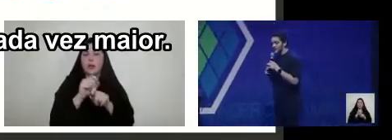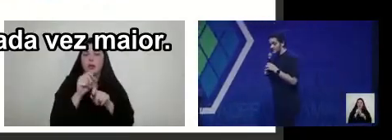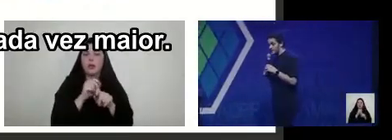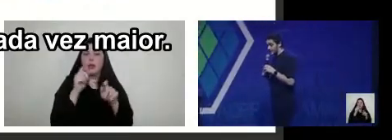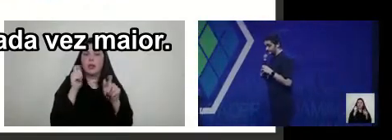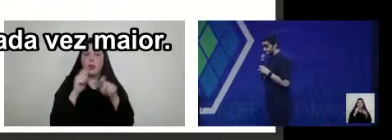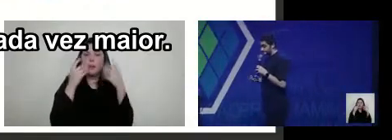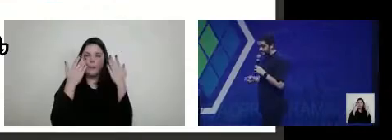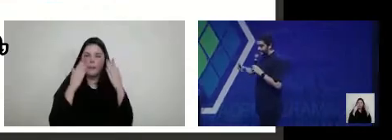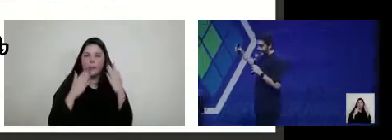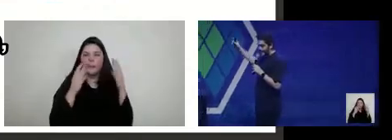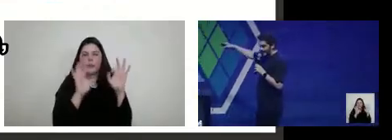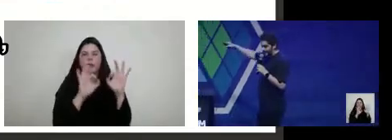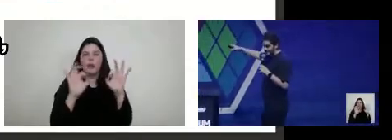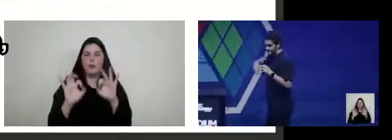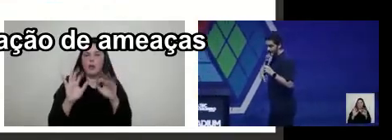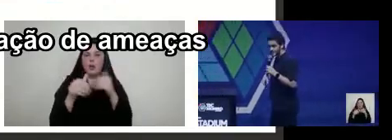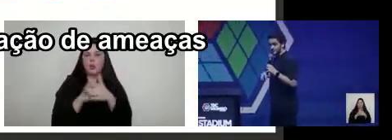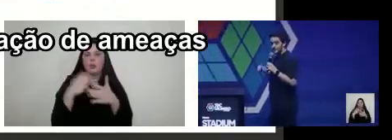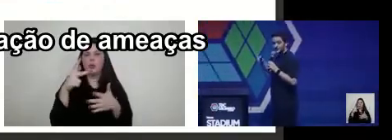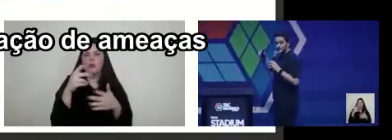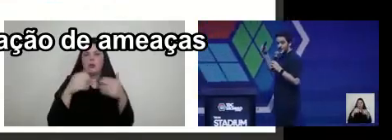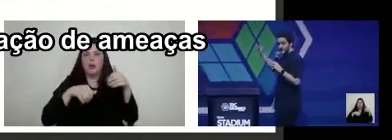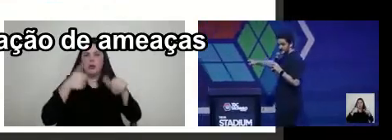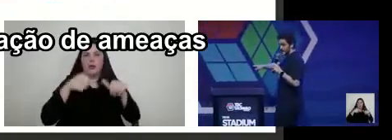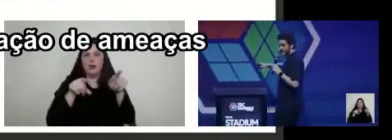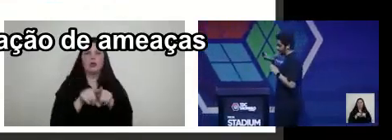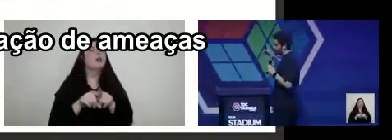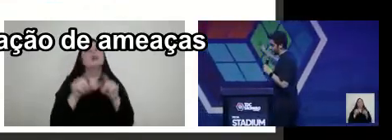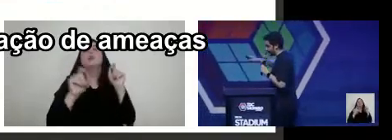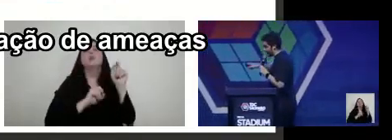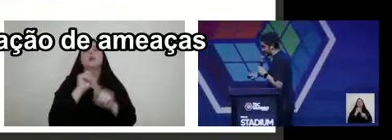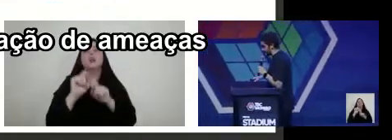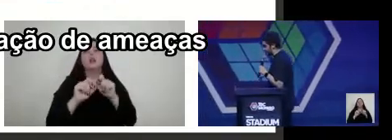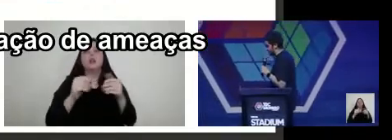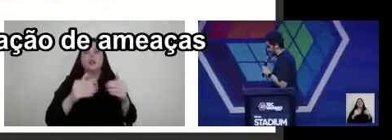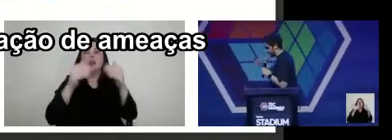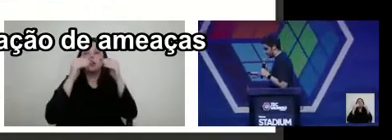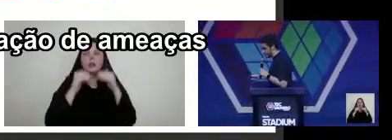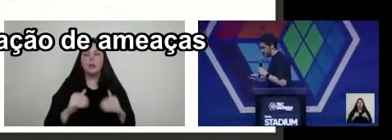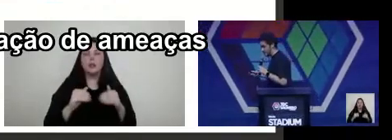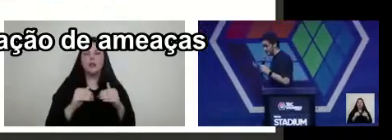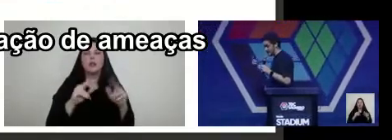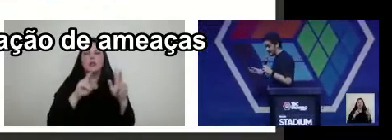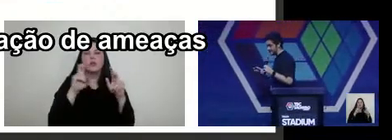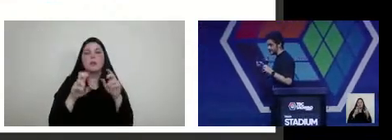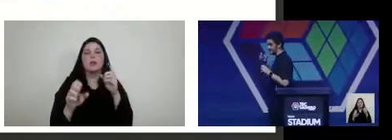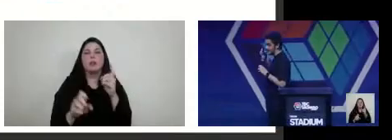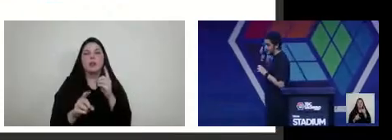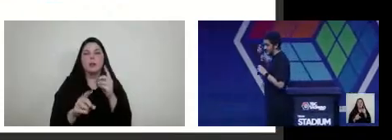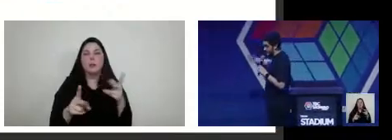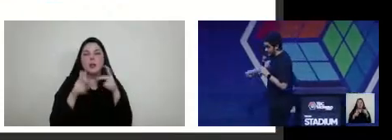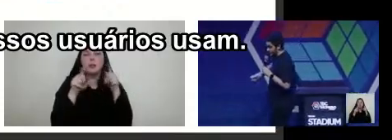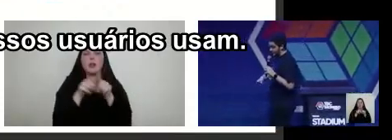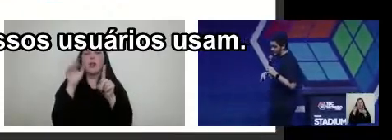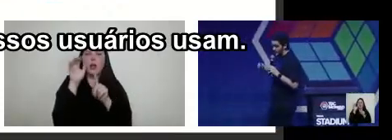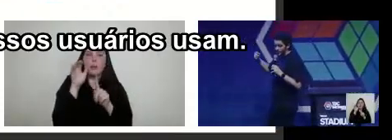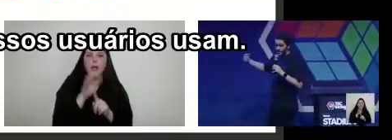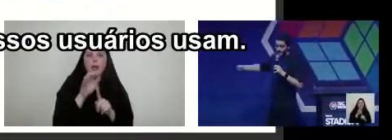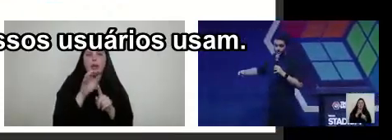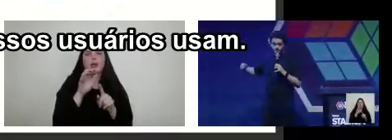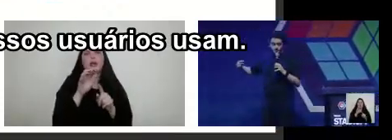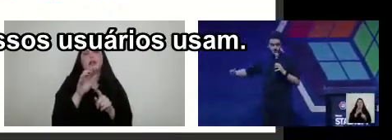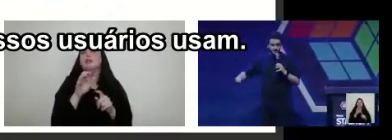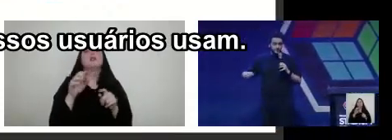se tornado cada vez maior. Aqui na parte de baixo, XDR, então toda a questão de identificação de ameaças em endpoints,